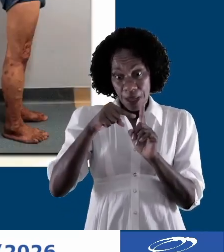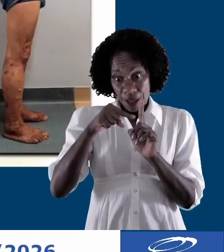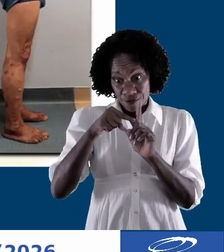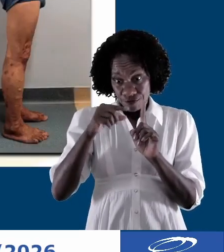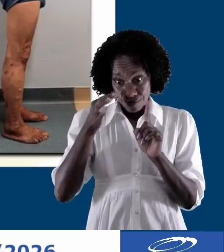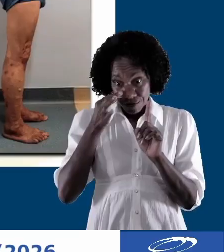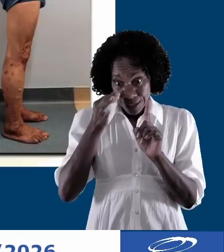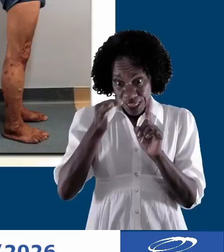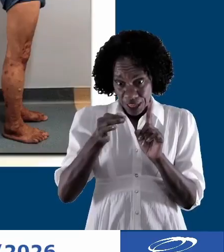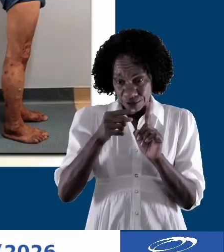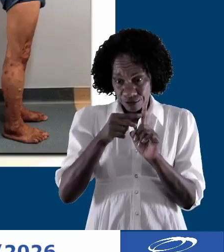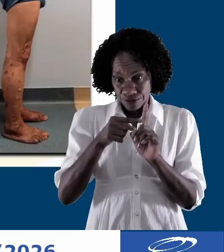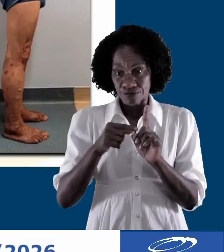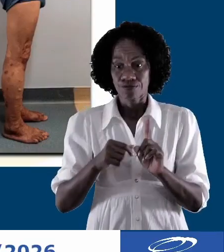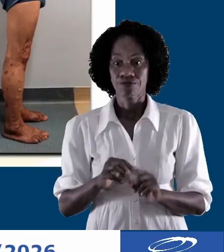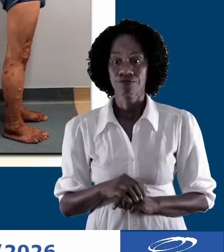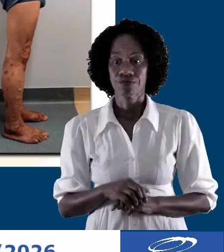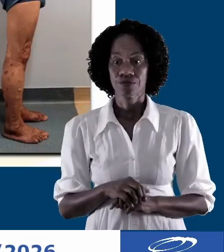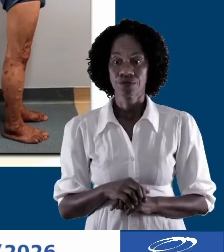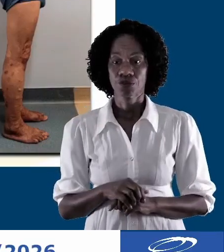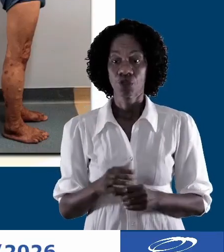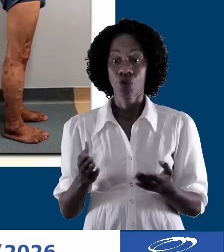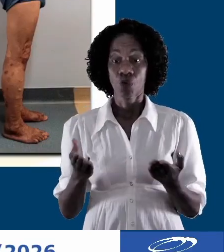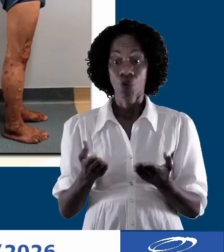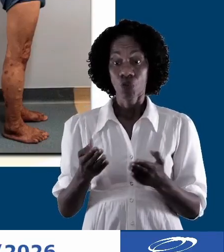Esse paciente hoje tem 4 anos de pós-operatório,